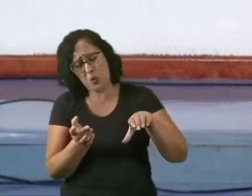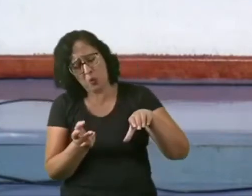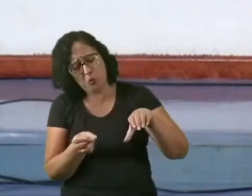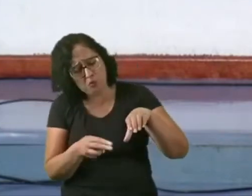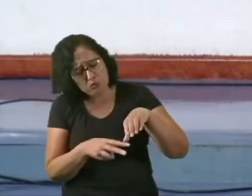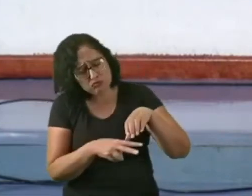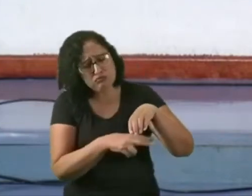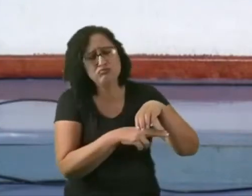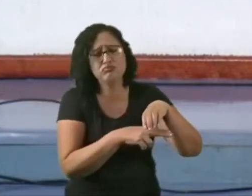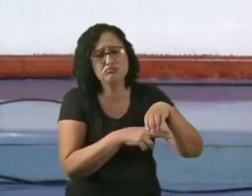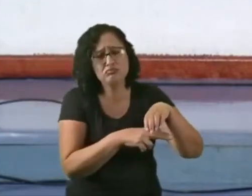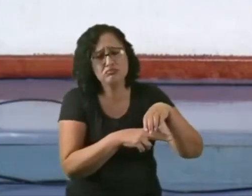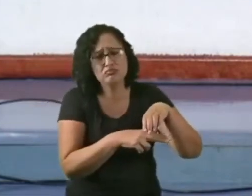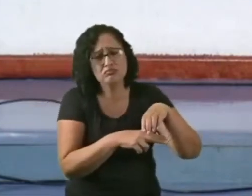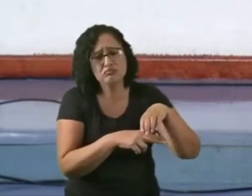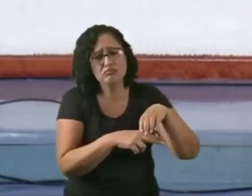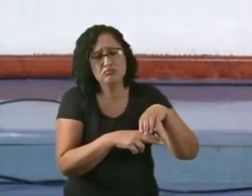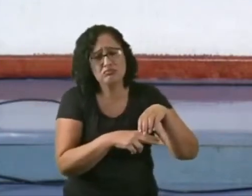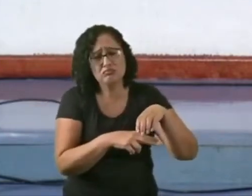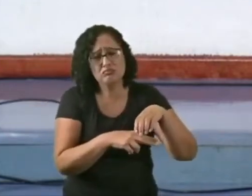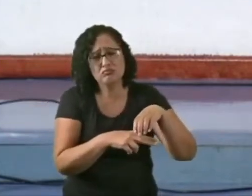menos a ressurreição.